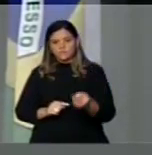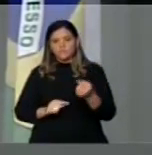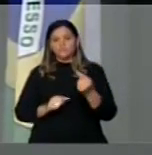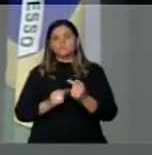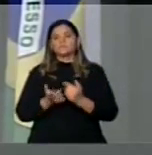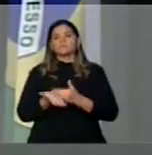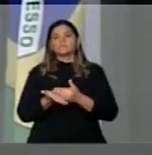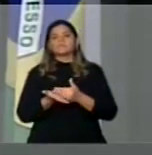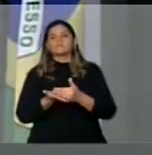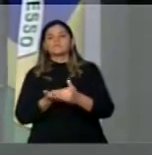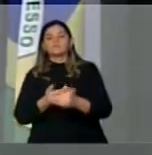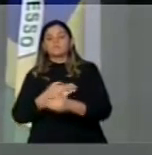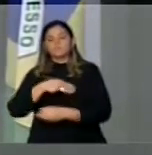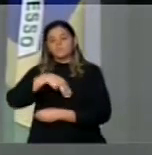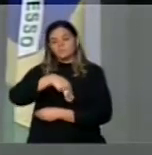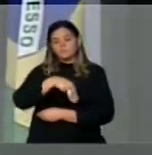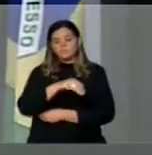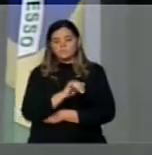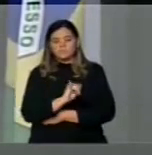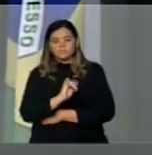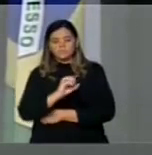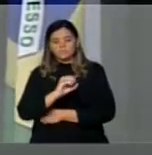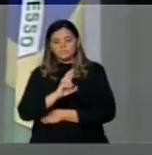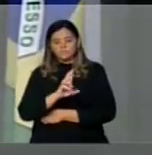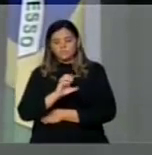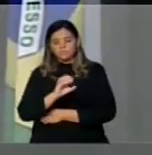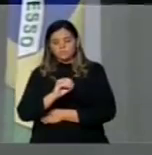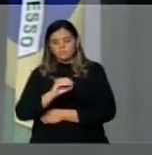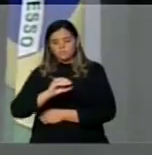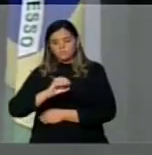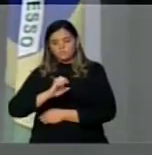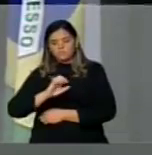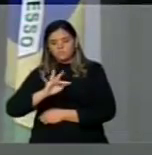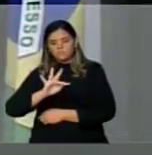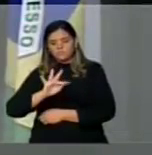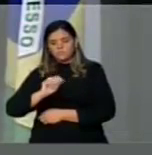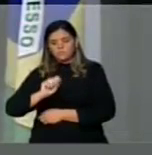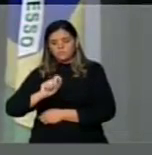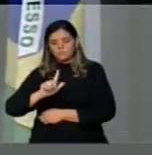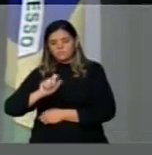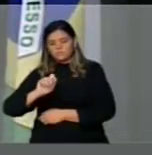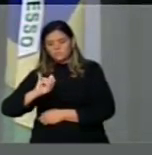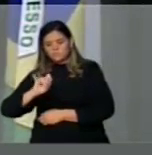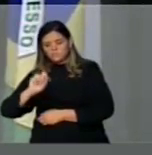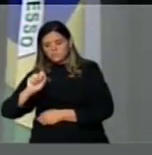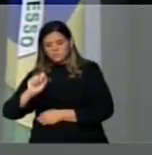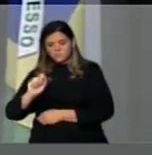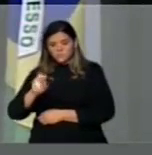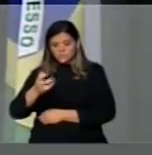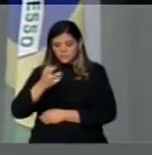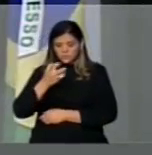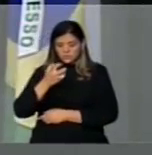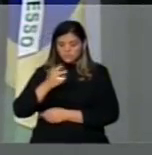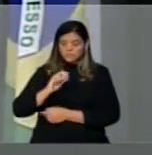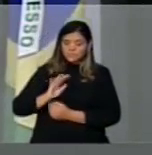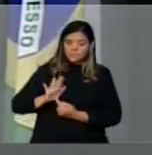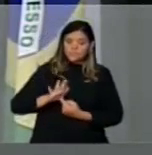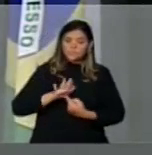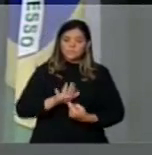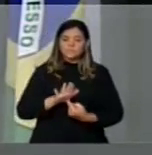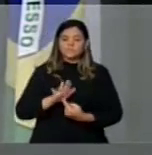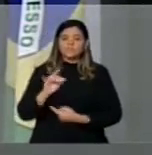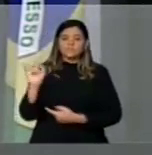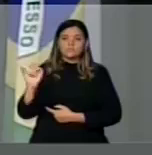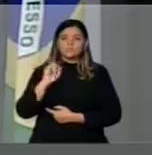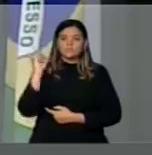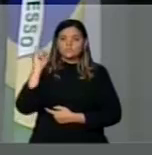microcefalia. Aqui, nesse momento, eu quero ressaltar o papel